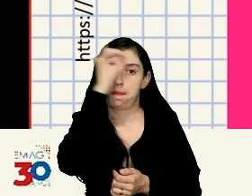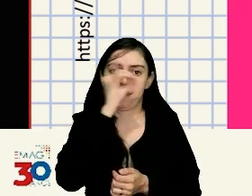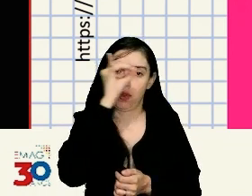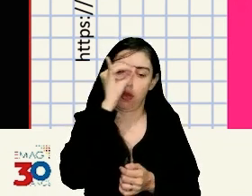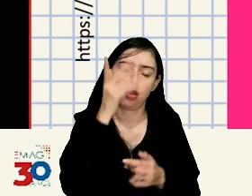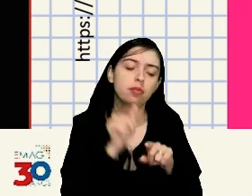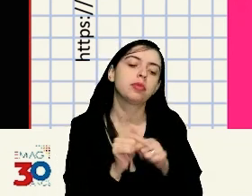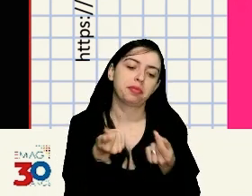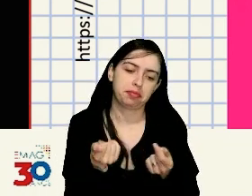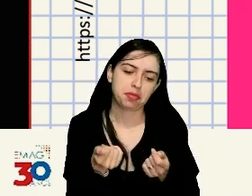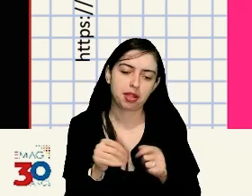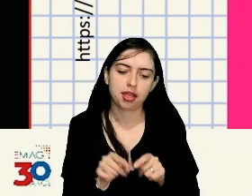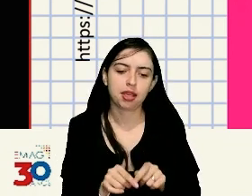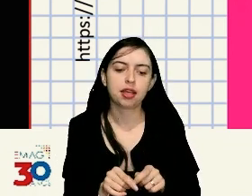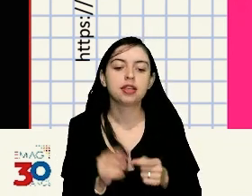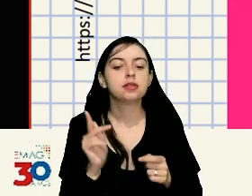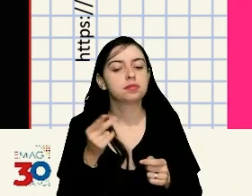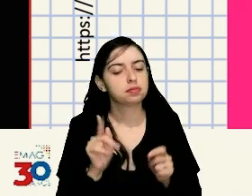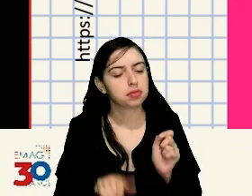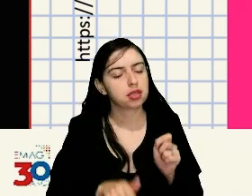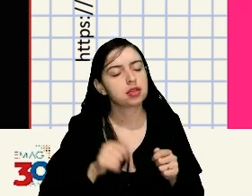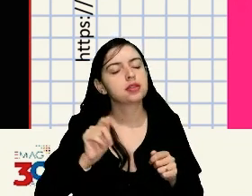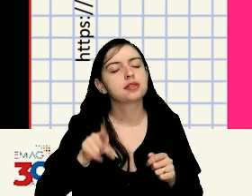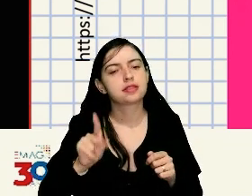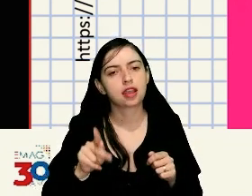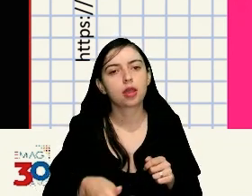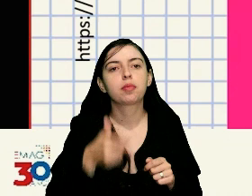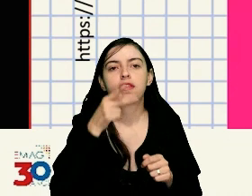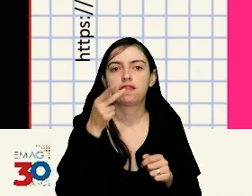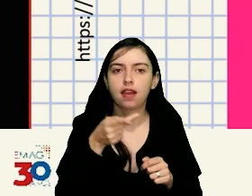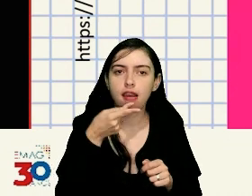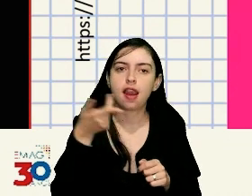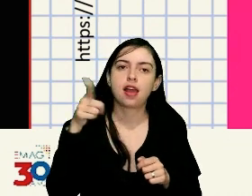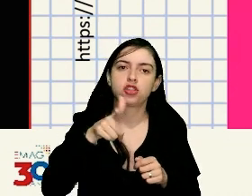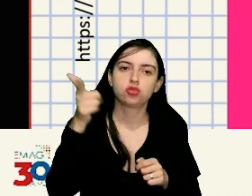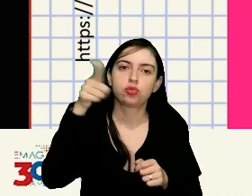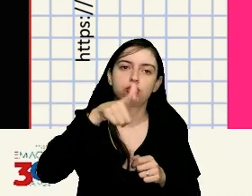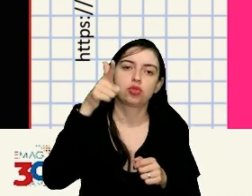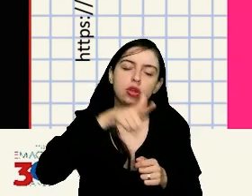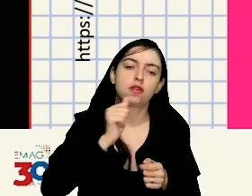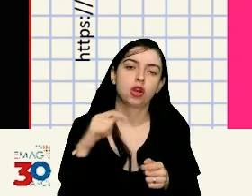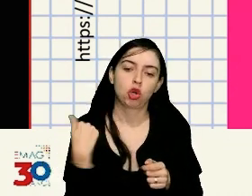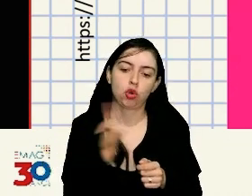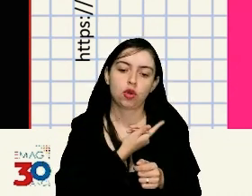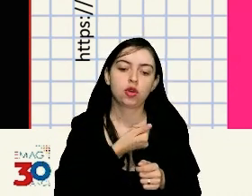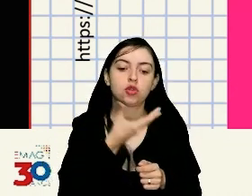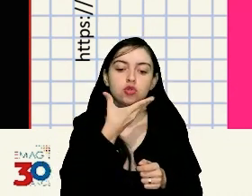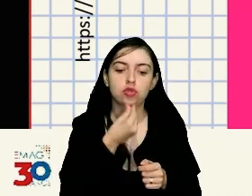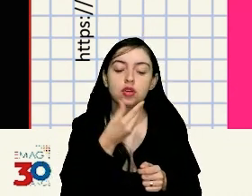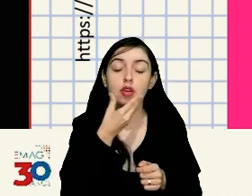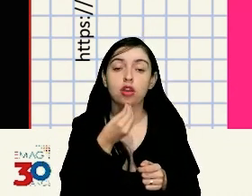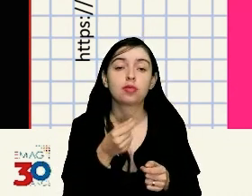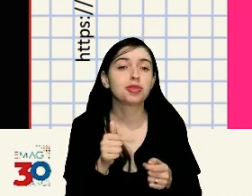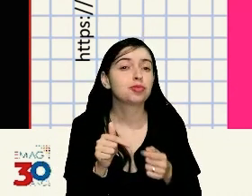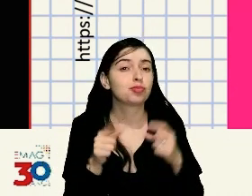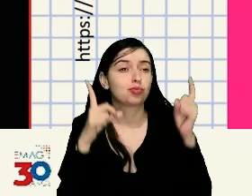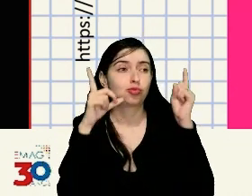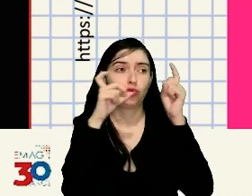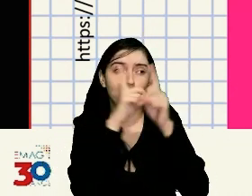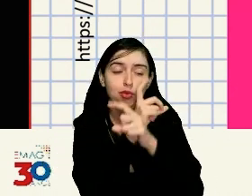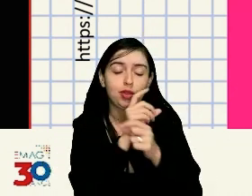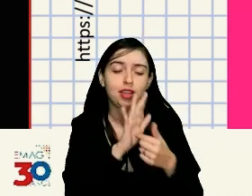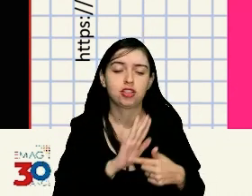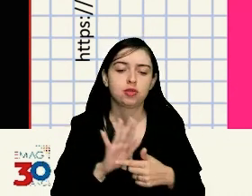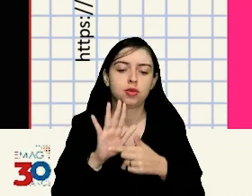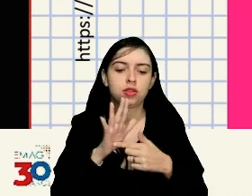isso diariamente, porque nós homens temos dificuldade de expressar essa vulnerabilidade. E só